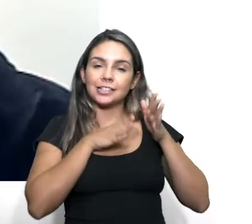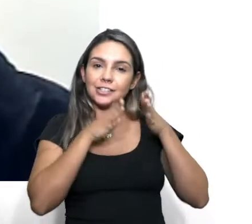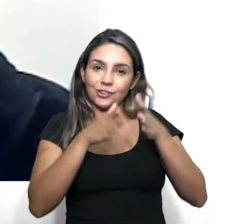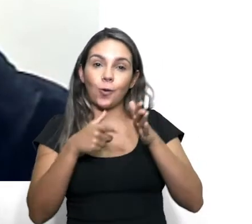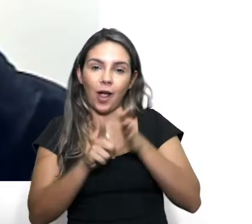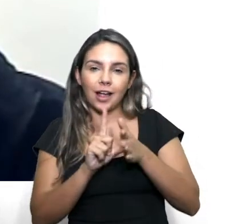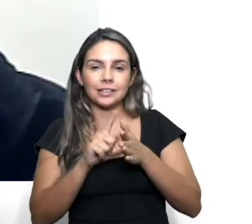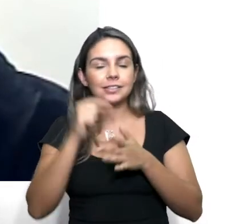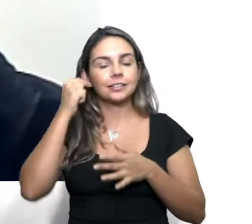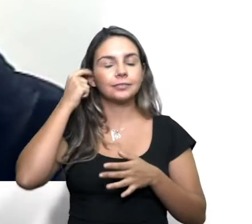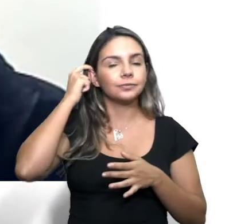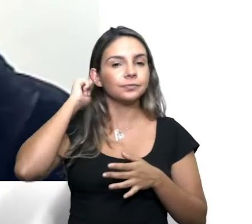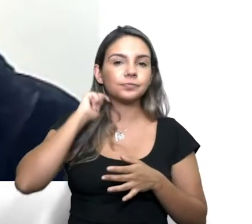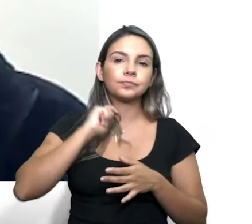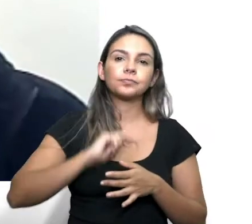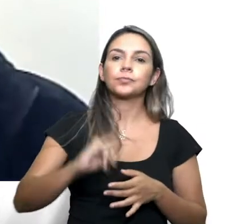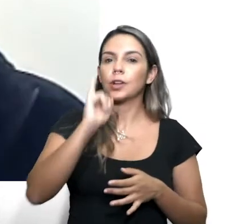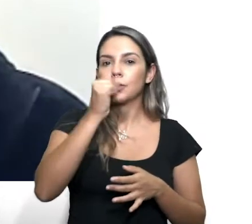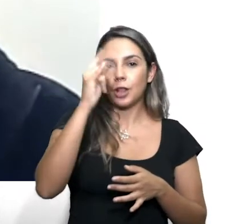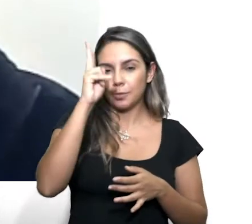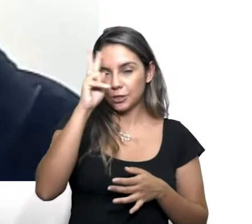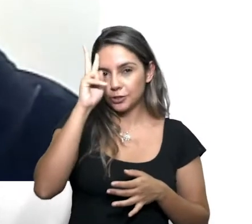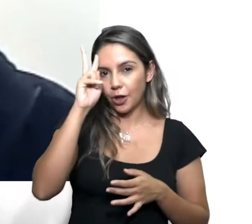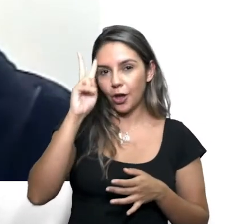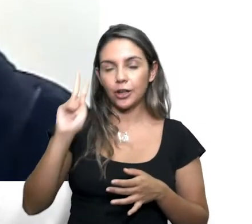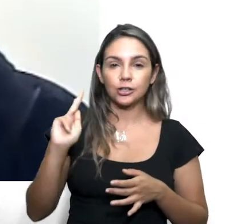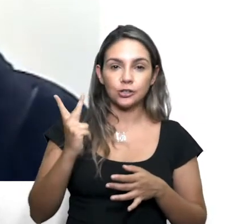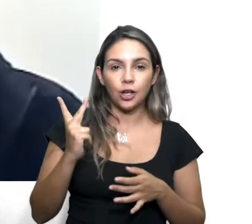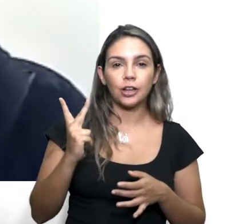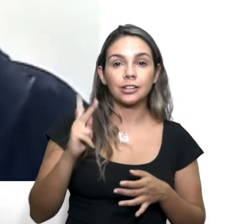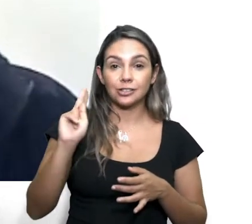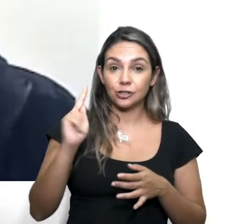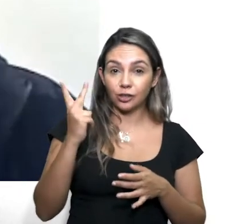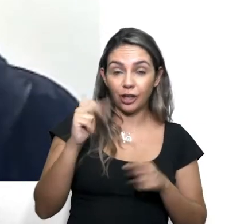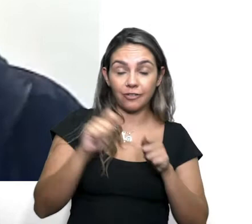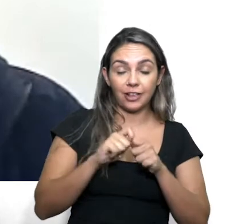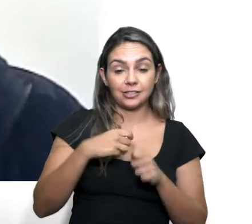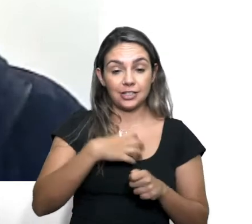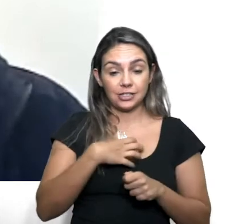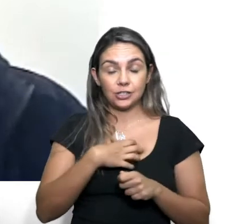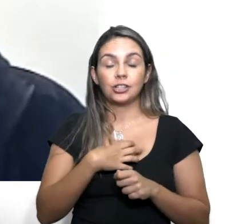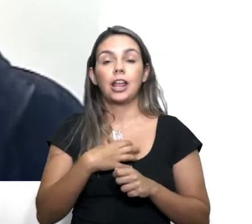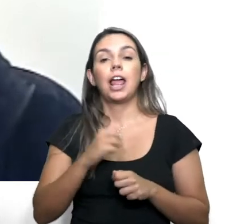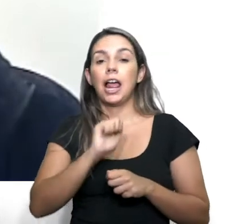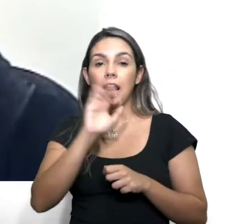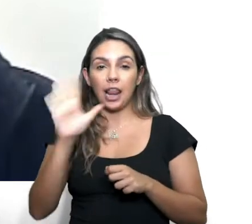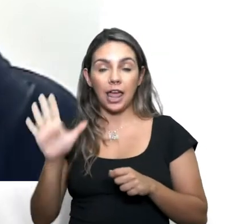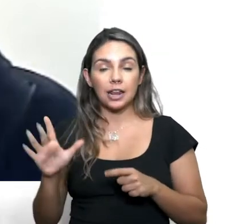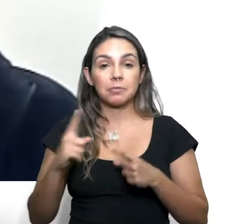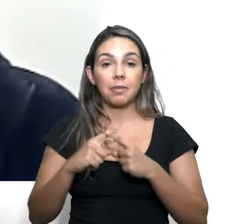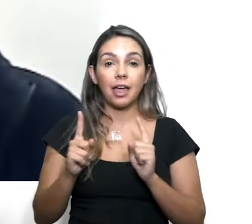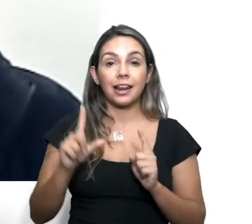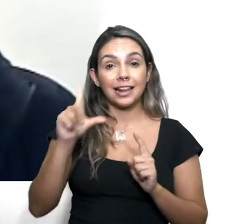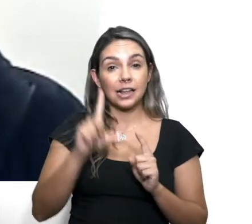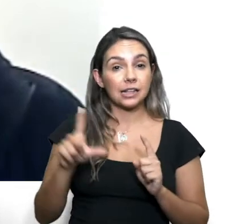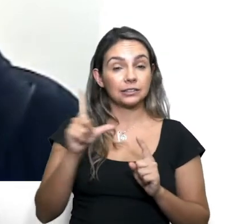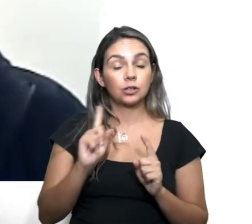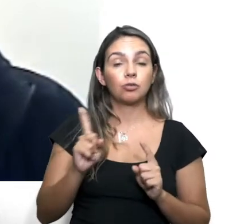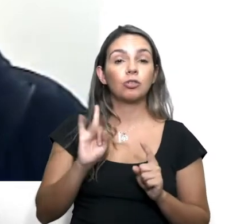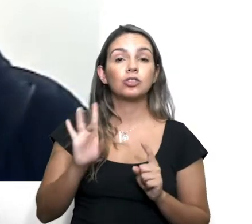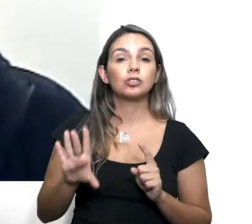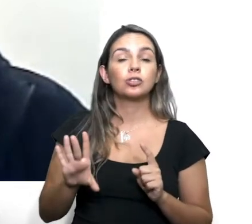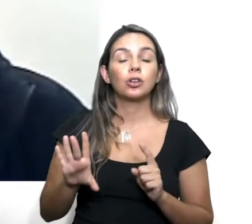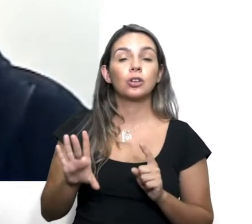maneira quer contar uma história, e eu acho que a história faz sentido, claro, mas a literatura não